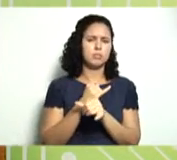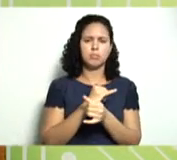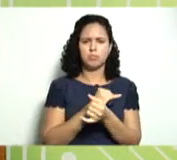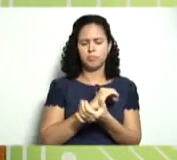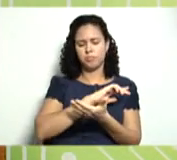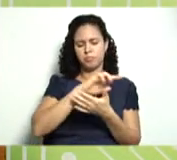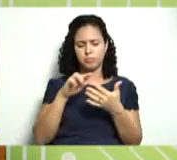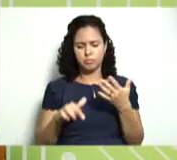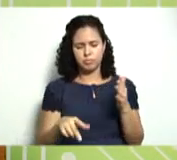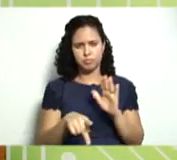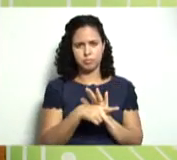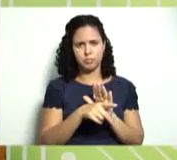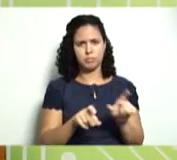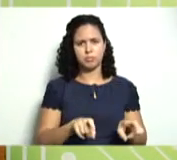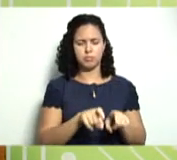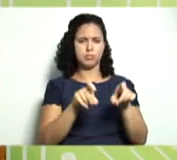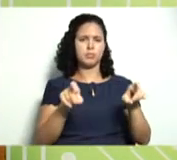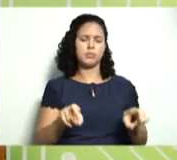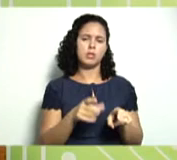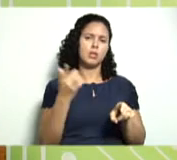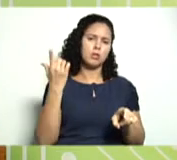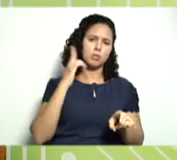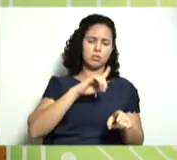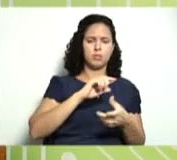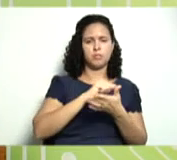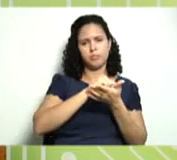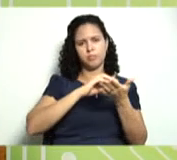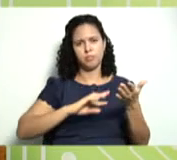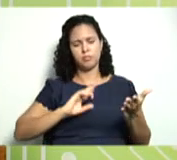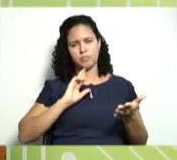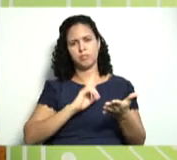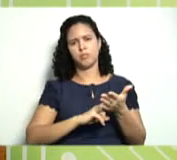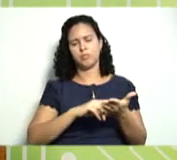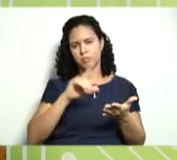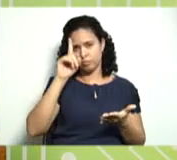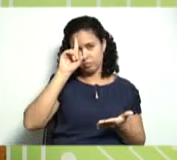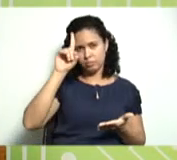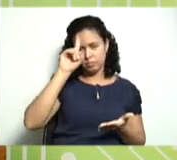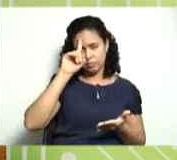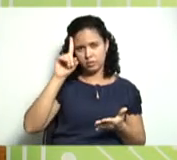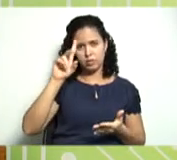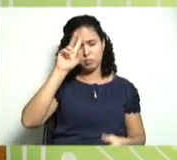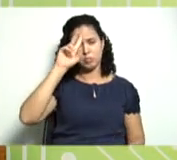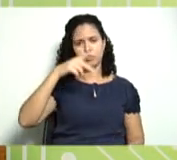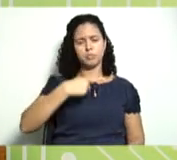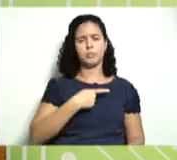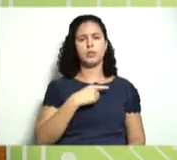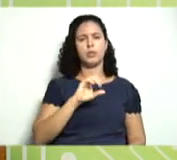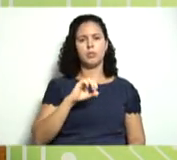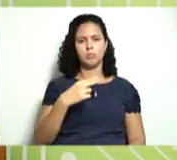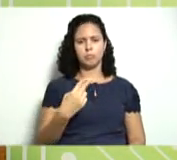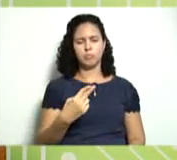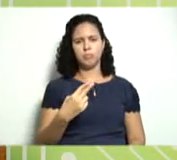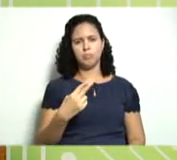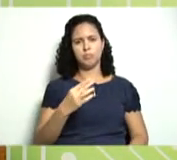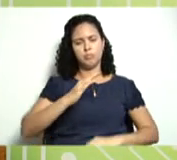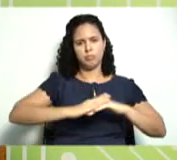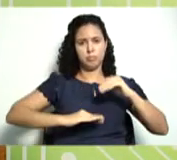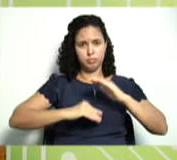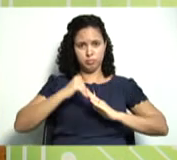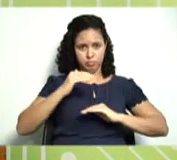e poder desenvolver suas atividades no dia a dia tanto pessoal como profissional